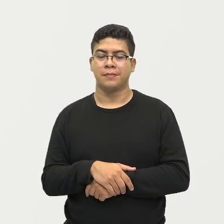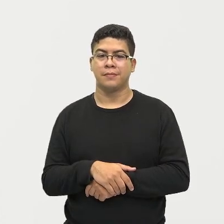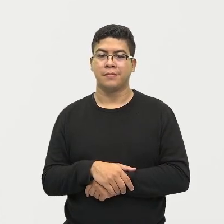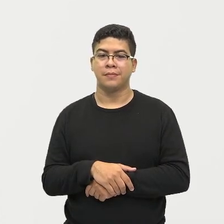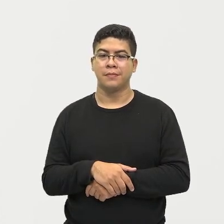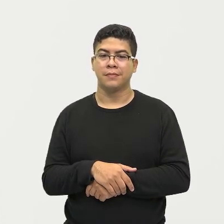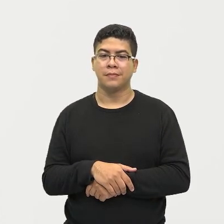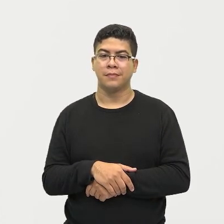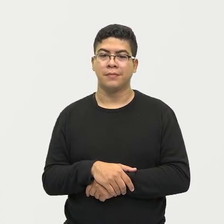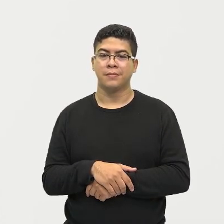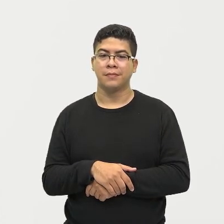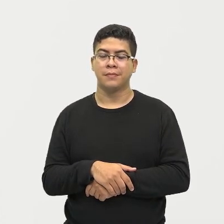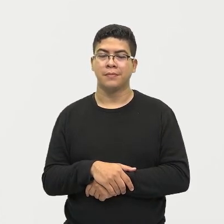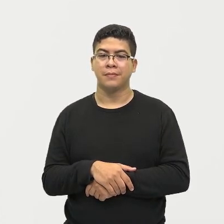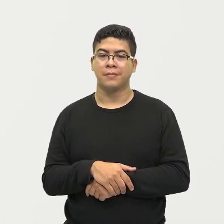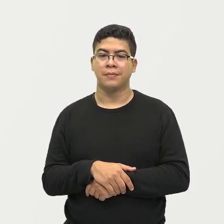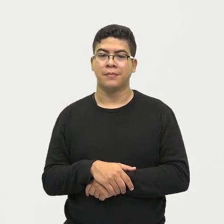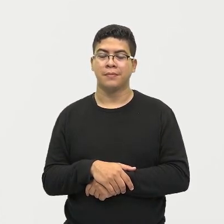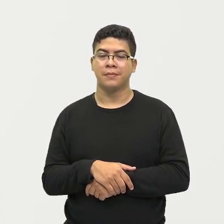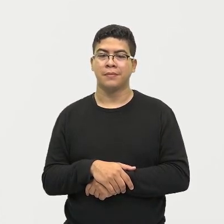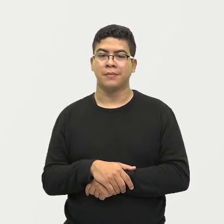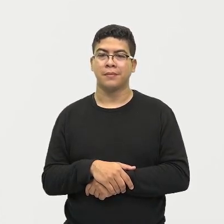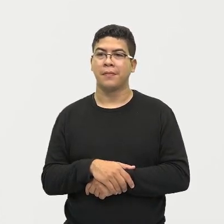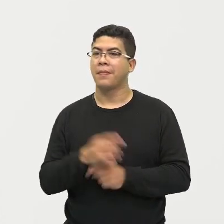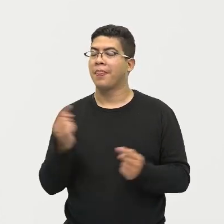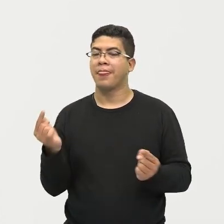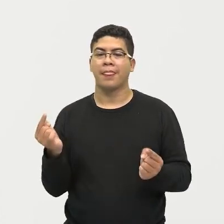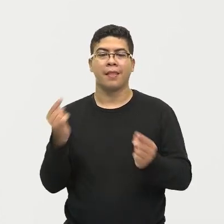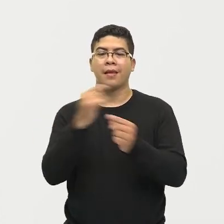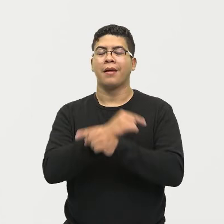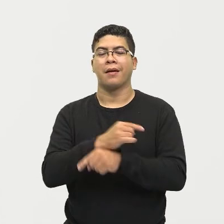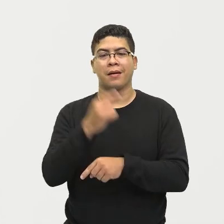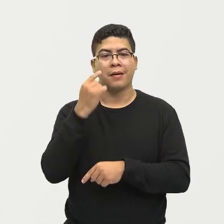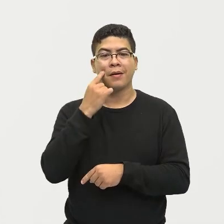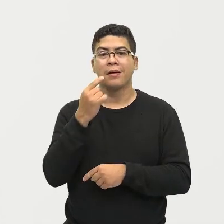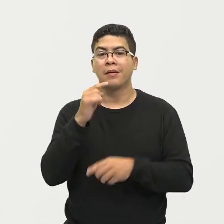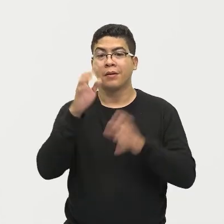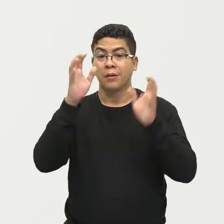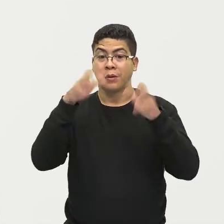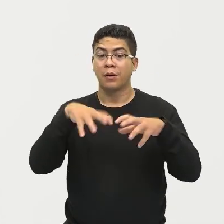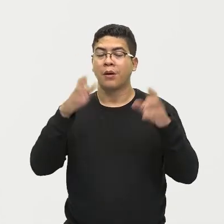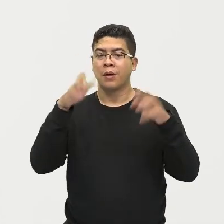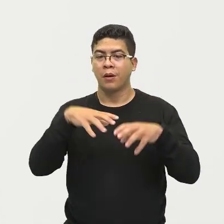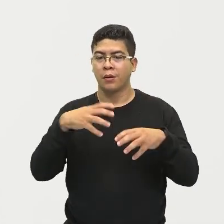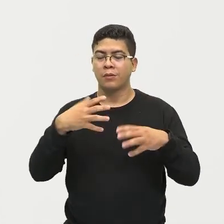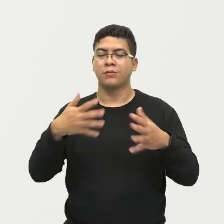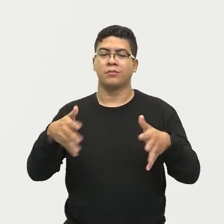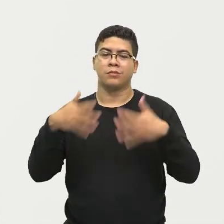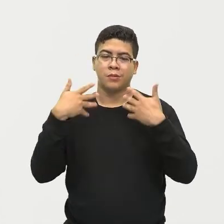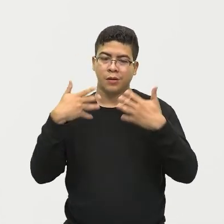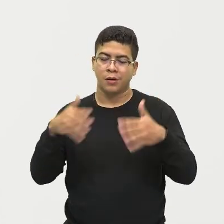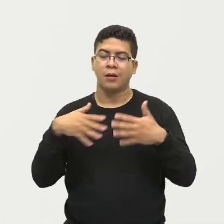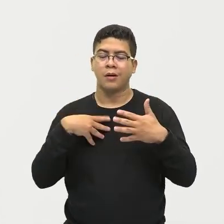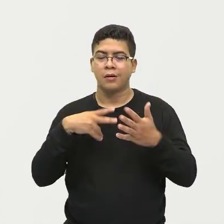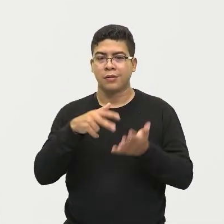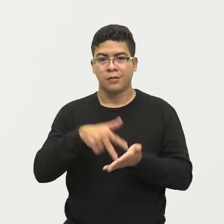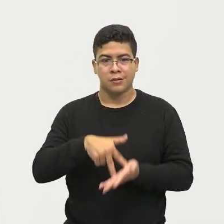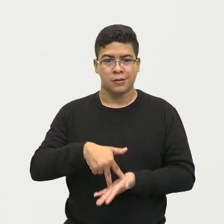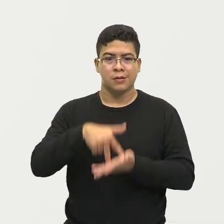hoje acordei, tá, e vamos para aqui. Como contraste e consolo ao calor tempestuoso da noite, então